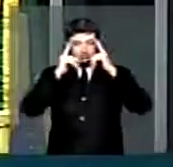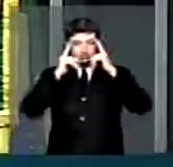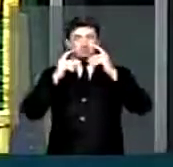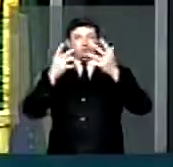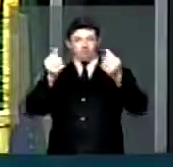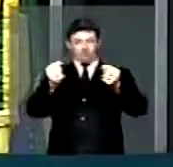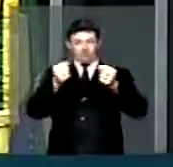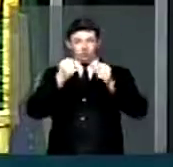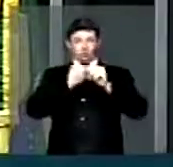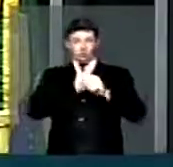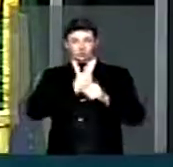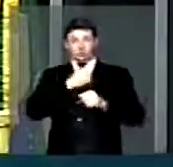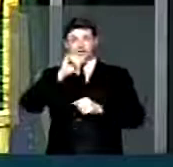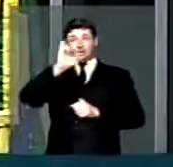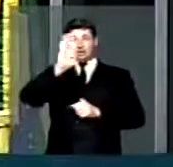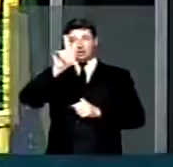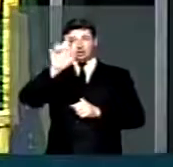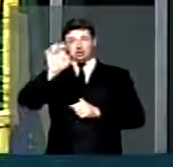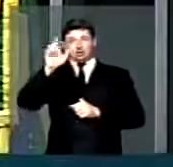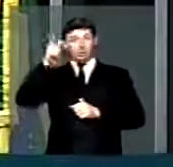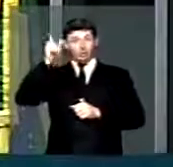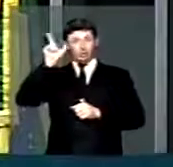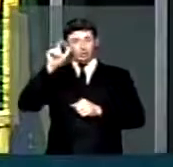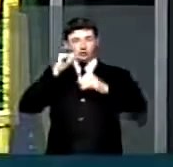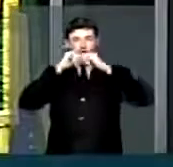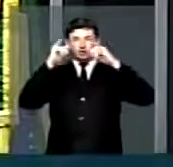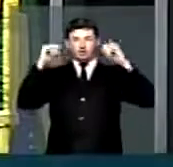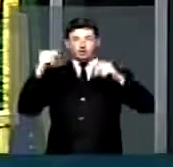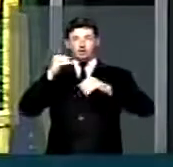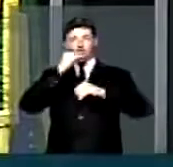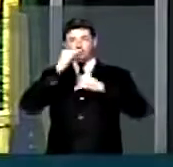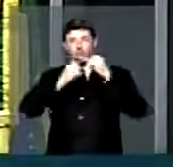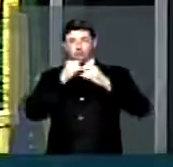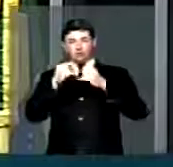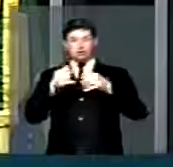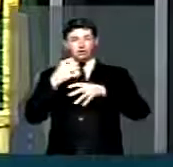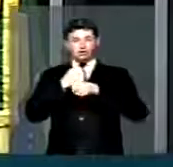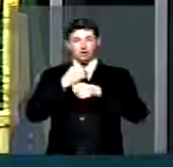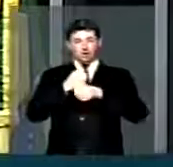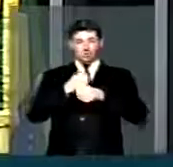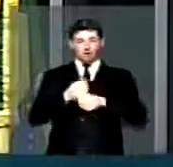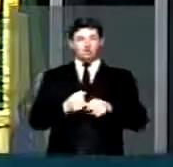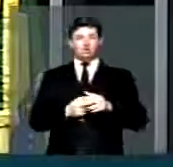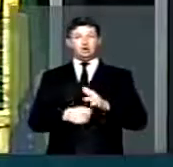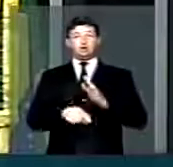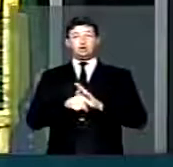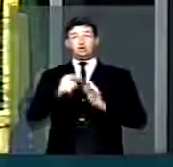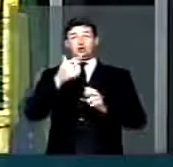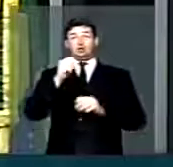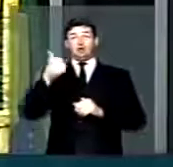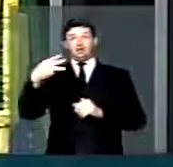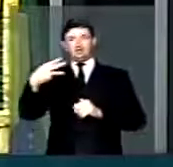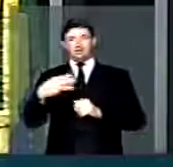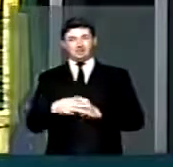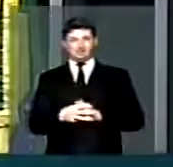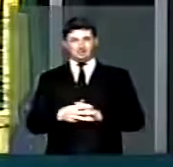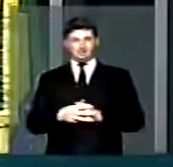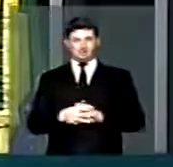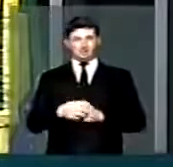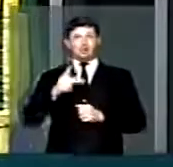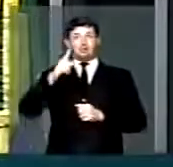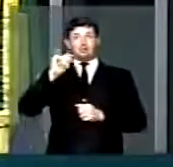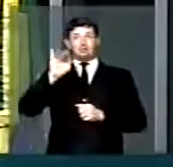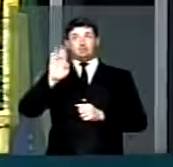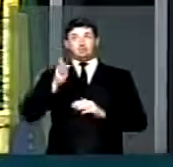Vamos aos números. Ontem o IBGE divulgou os dados das contas nacionais relativas a 2013. O PIB